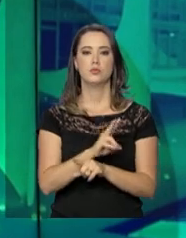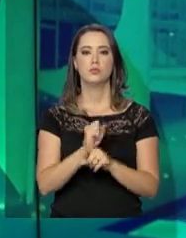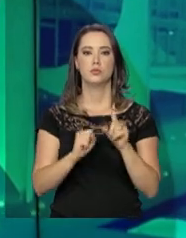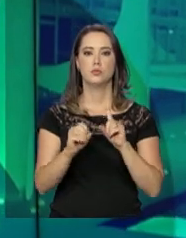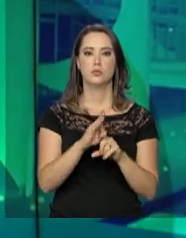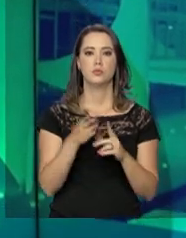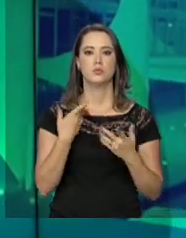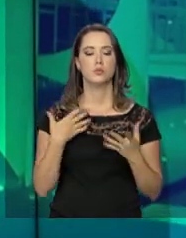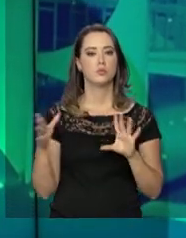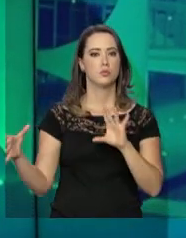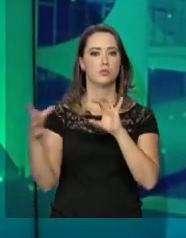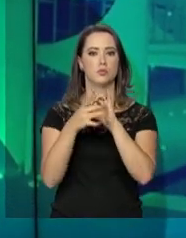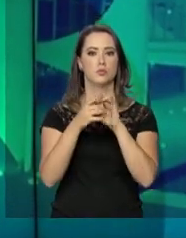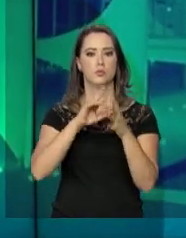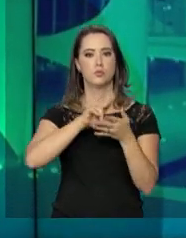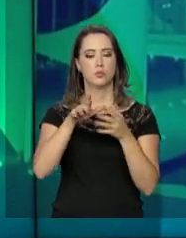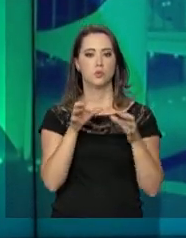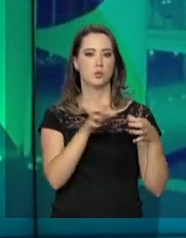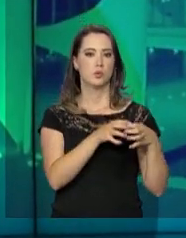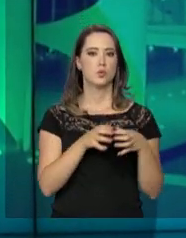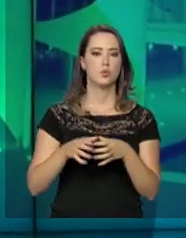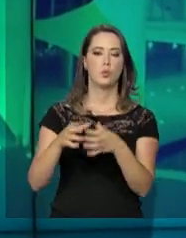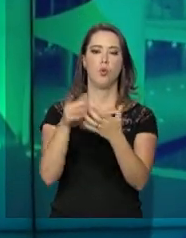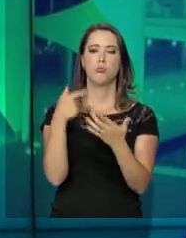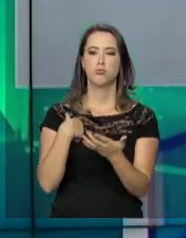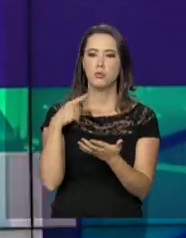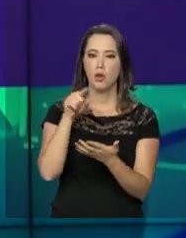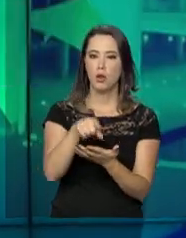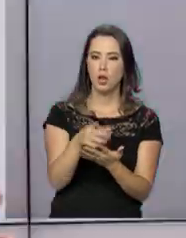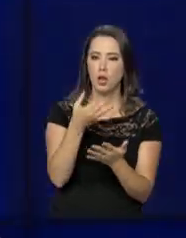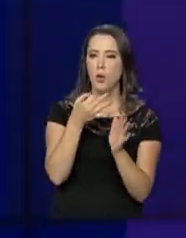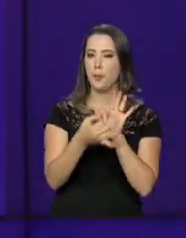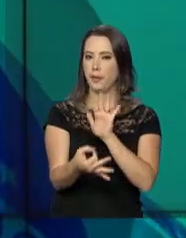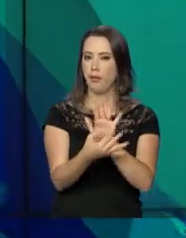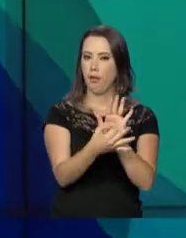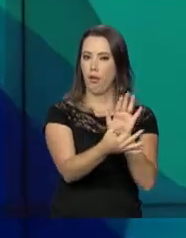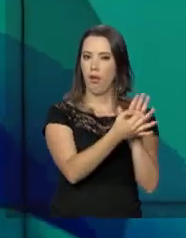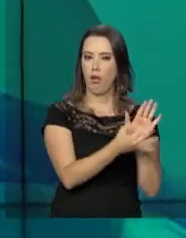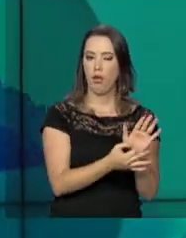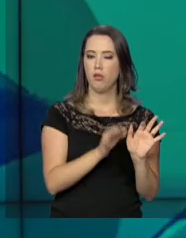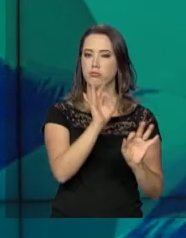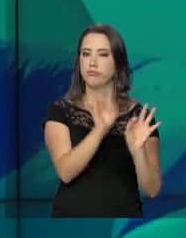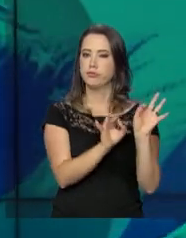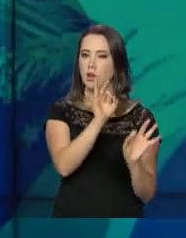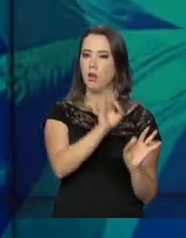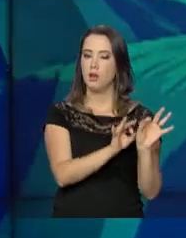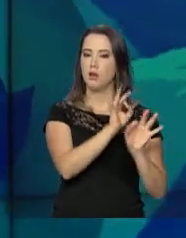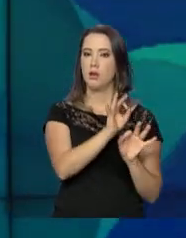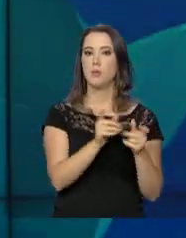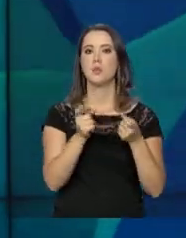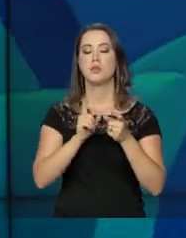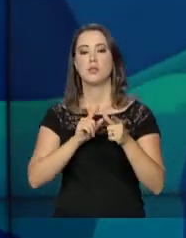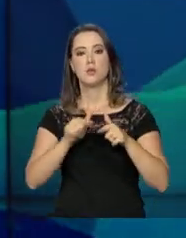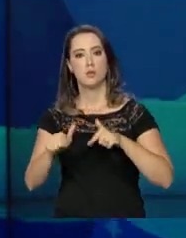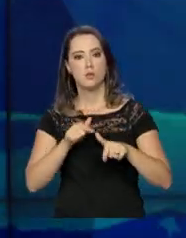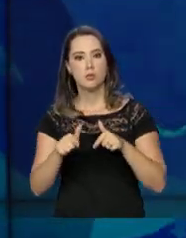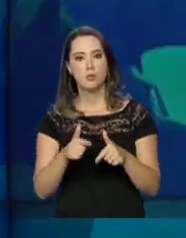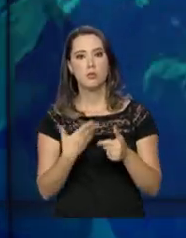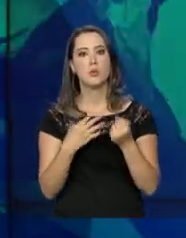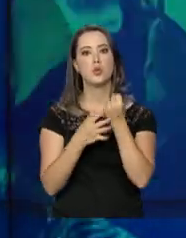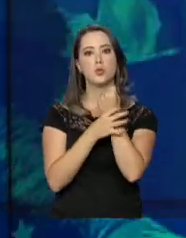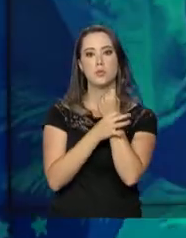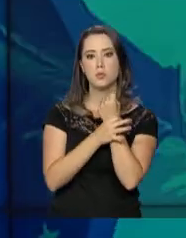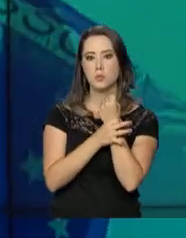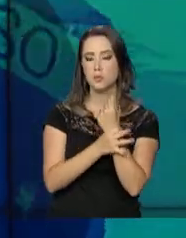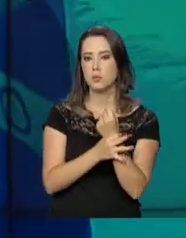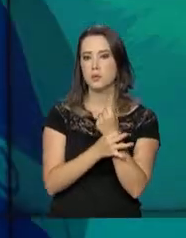de diferentes órgãos, o colegiado terá caráter consultivo para a formulação e execução de políticas na área de segurança. Ele